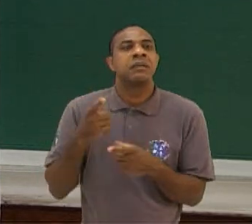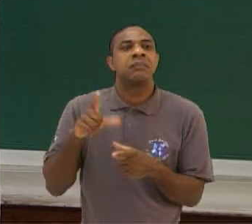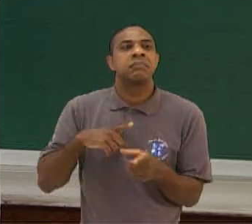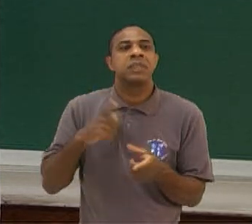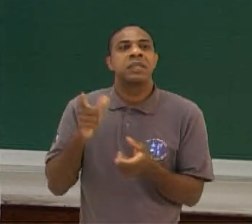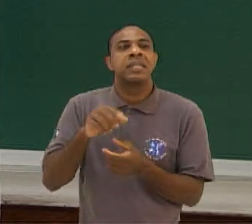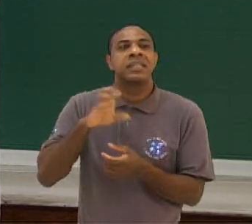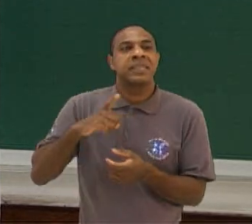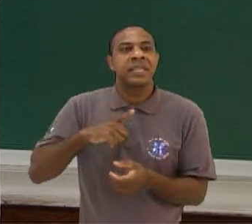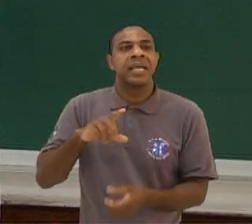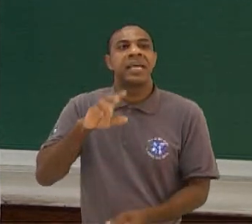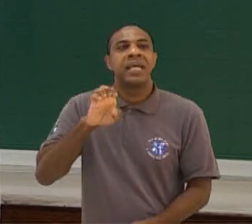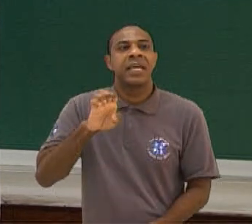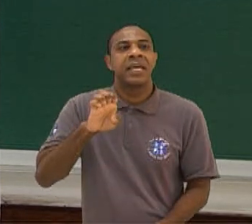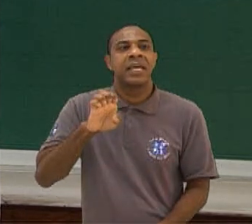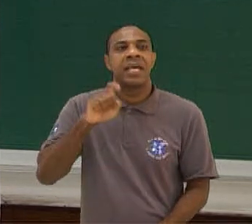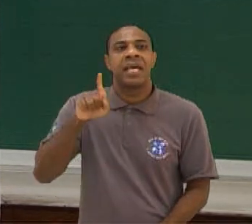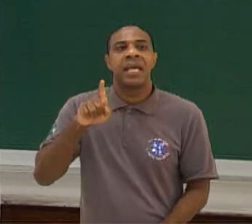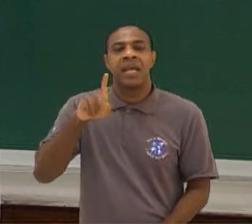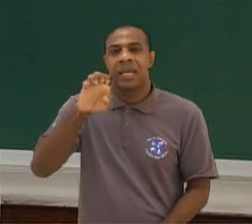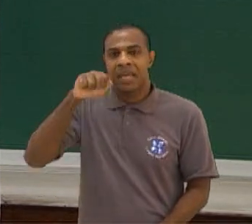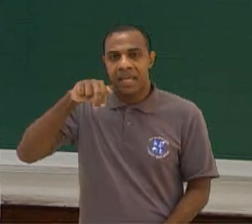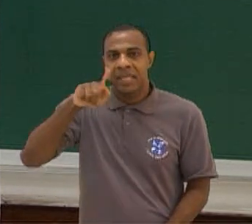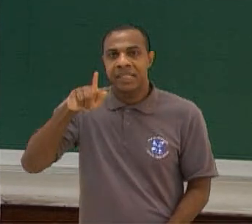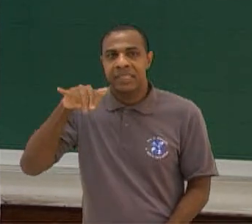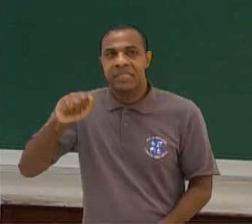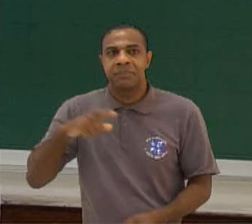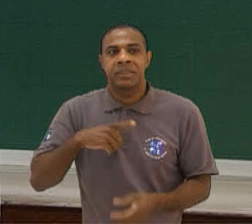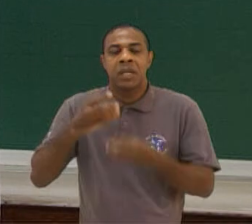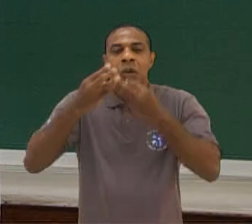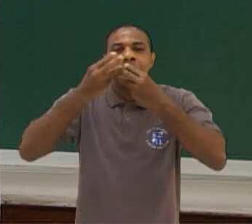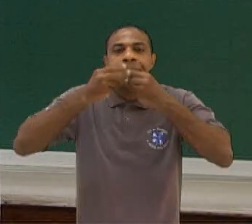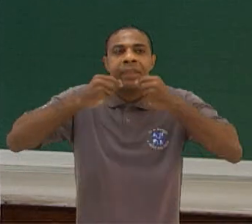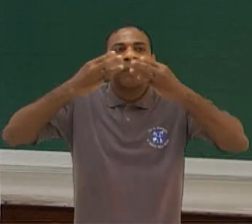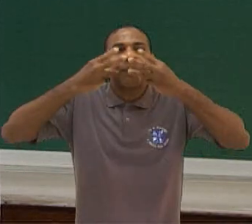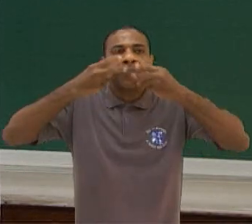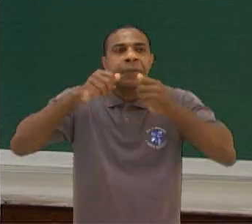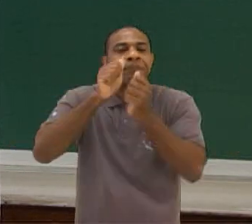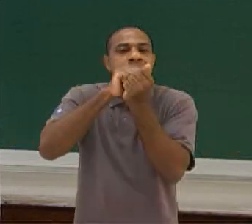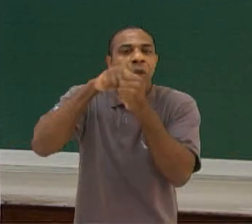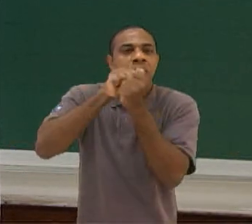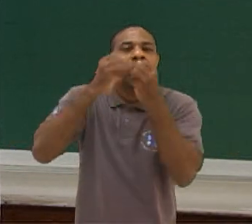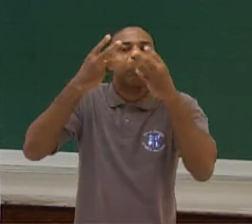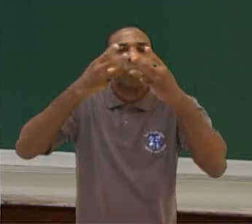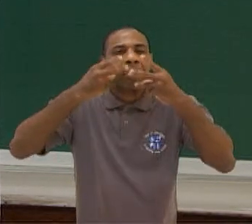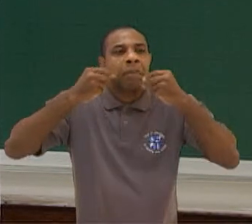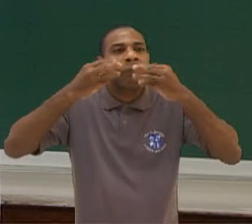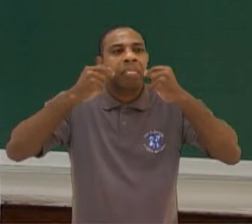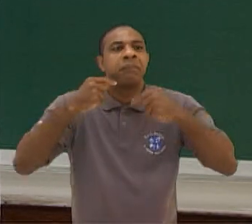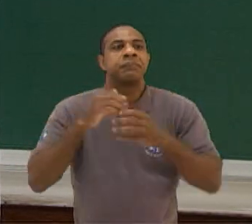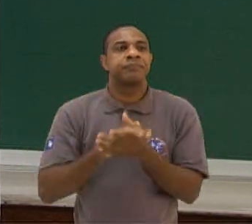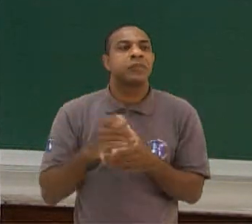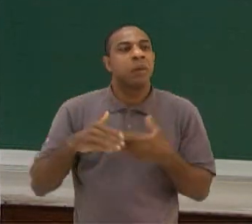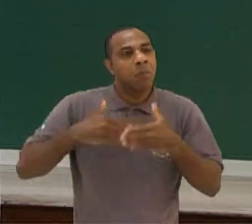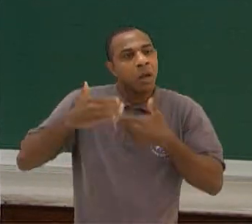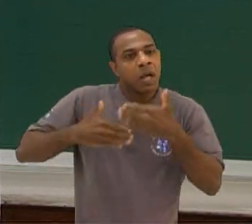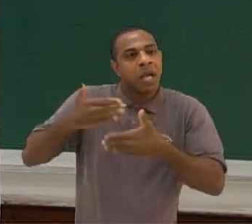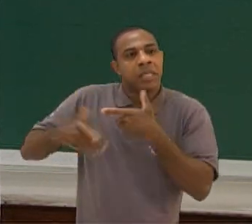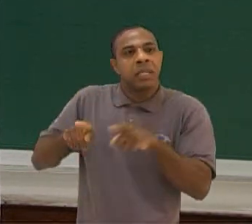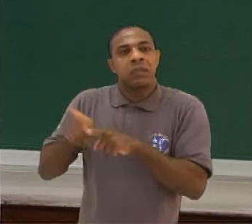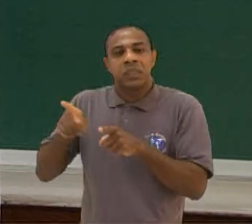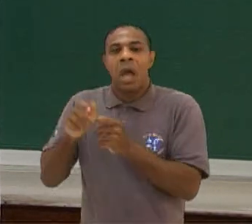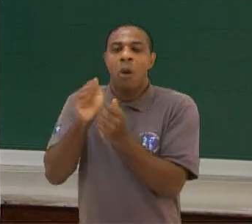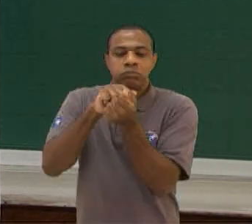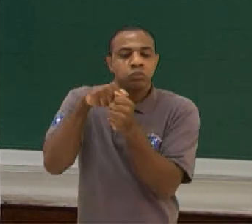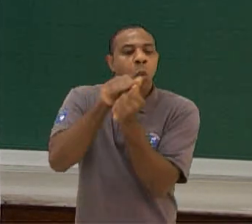enzima que é chamada amilase. Então, ali ela começa a dissolver o amido. Que processos que acontecem? Inicia com a